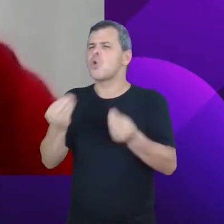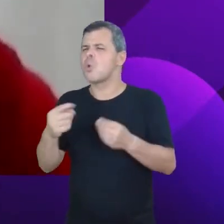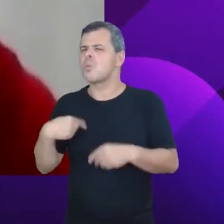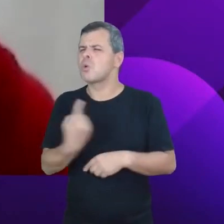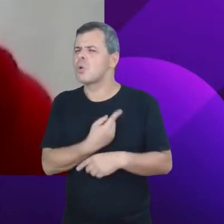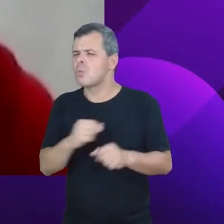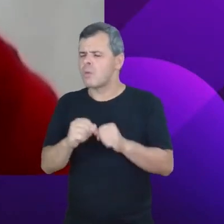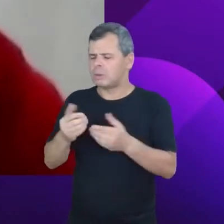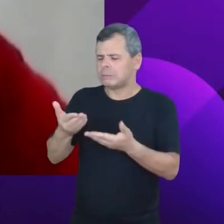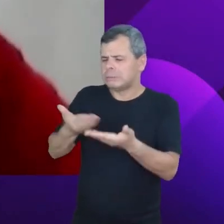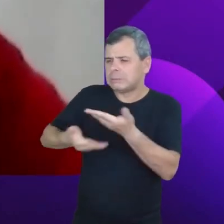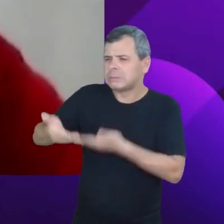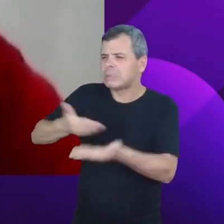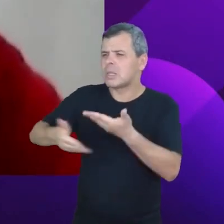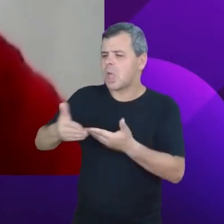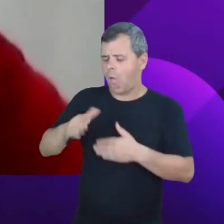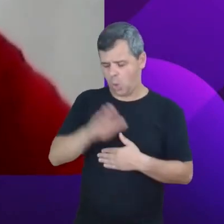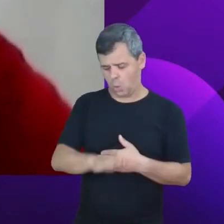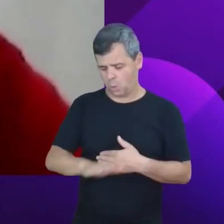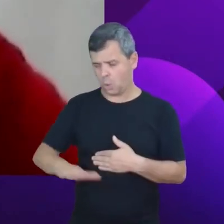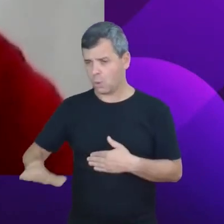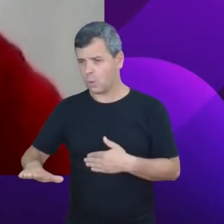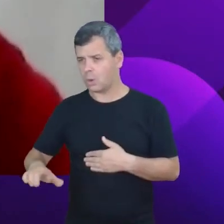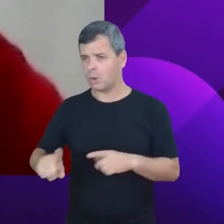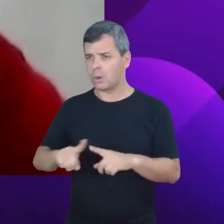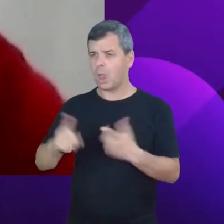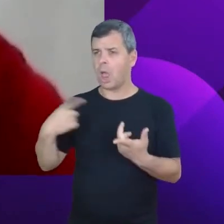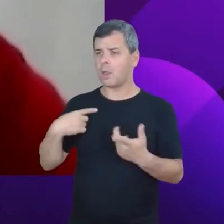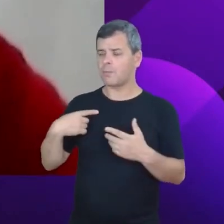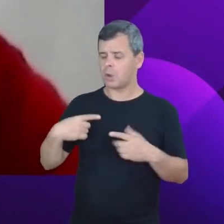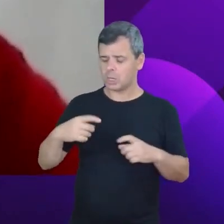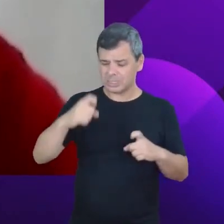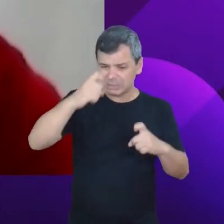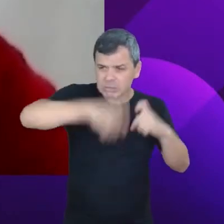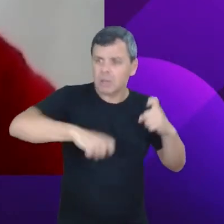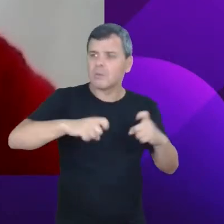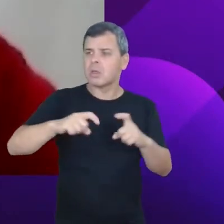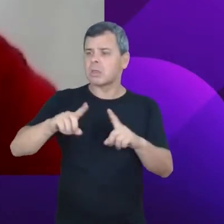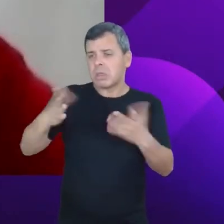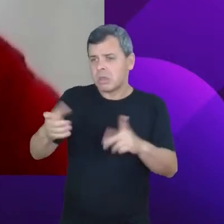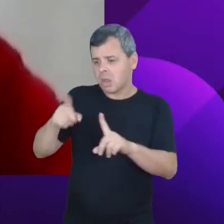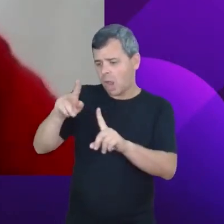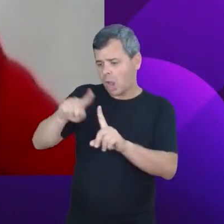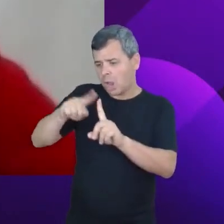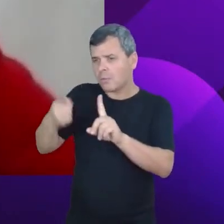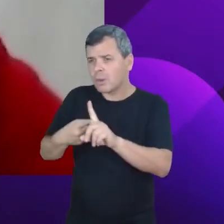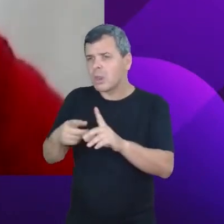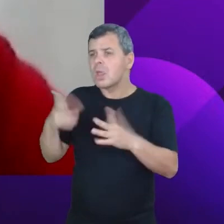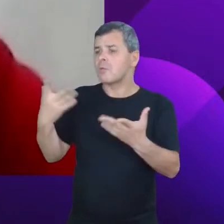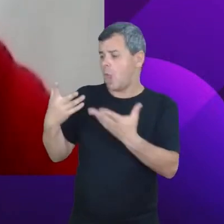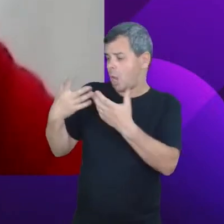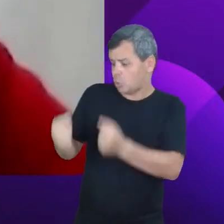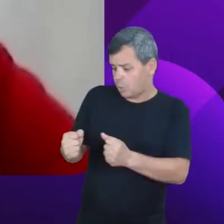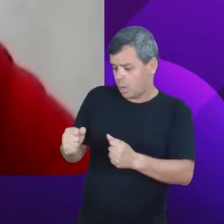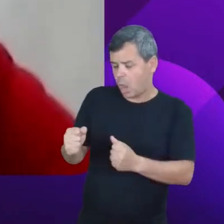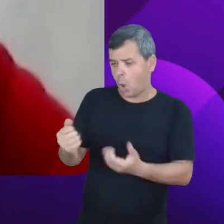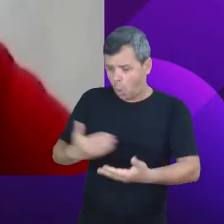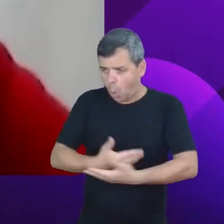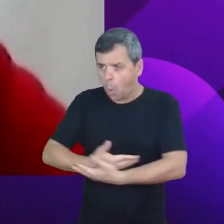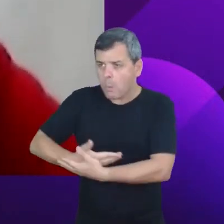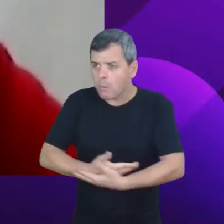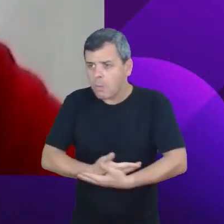gente vai tratar uma criança que foi estrupada, que acabou engravidando? Quem vai assumir essa